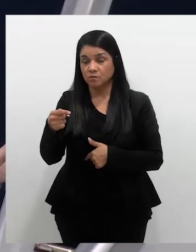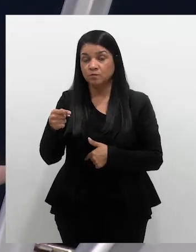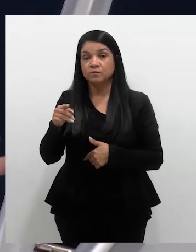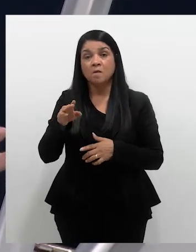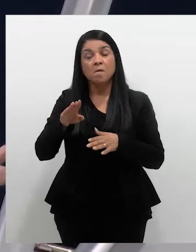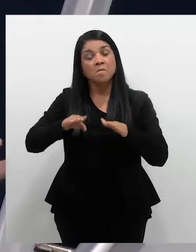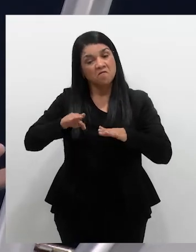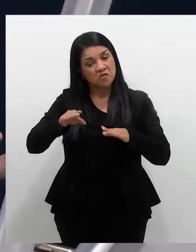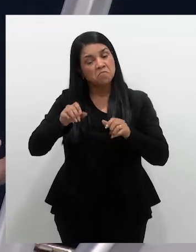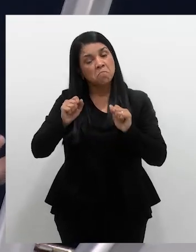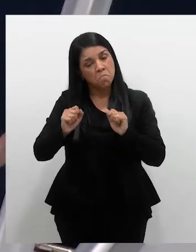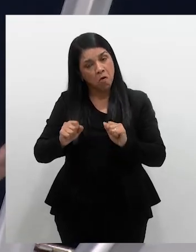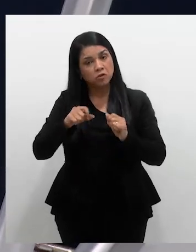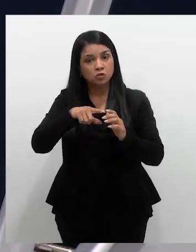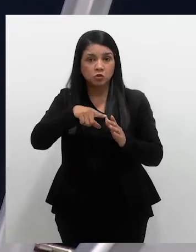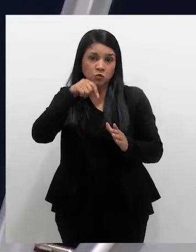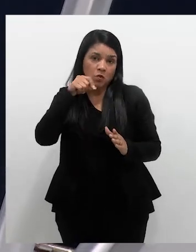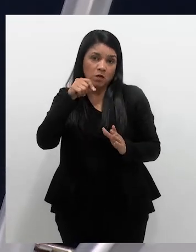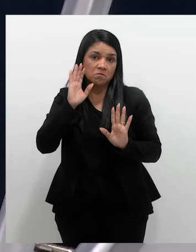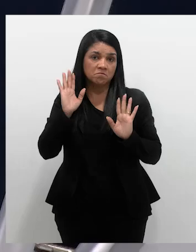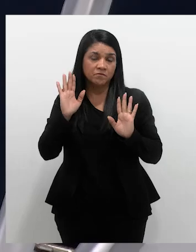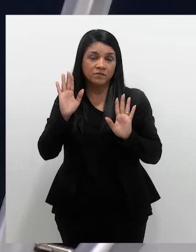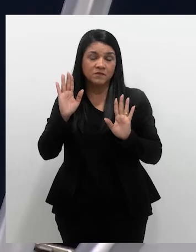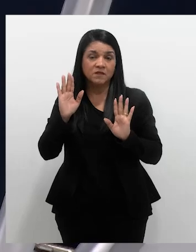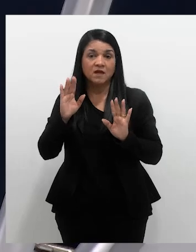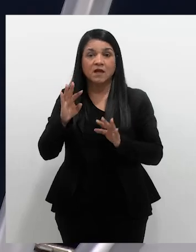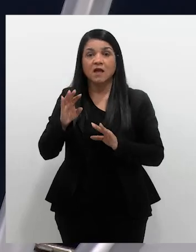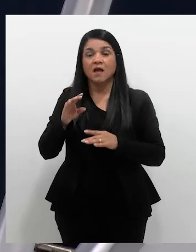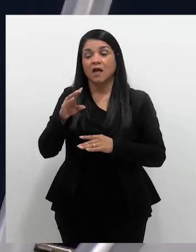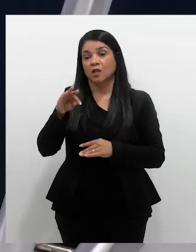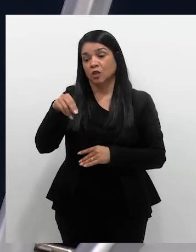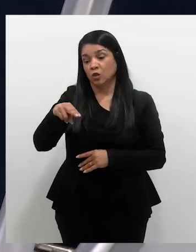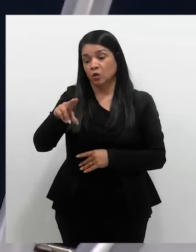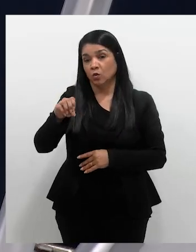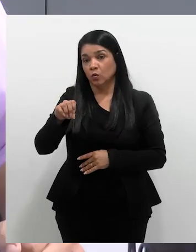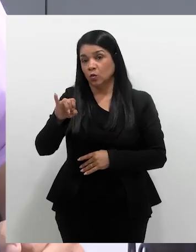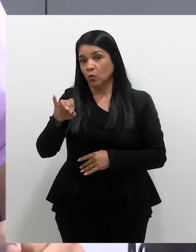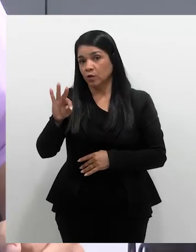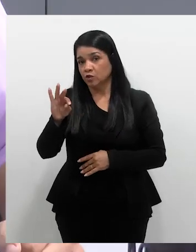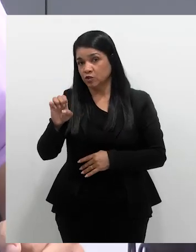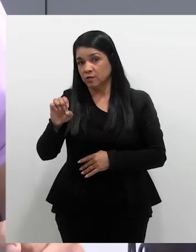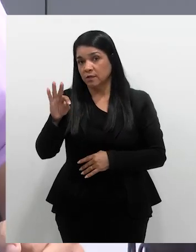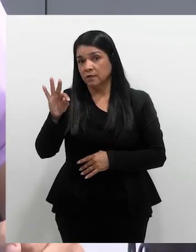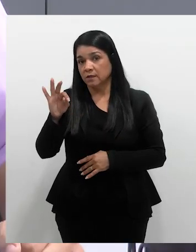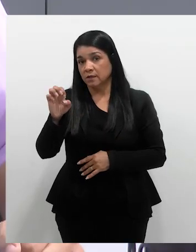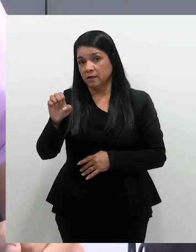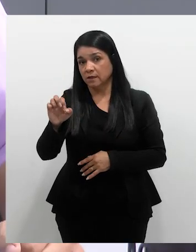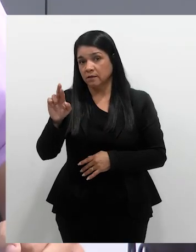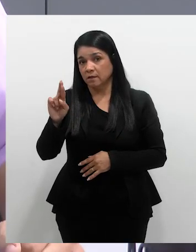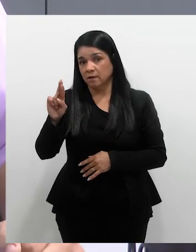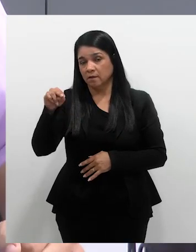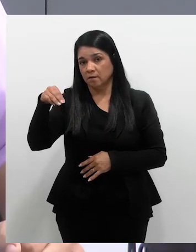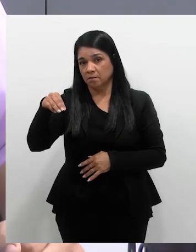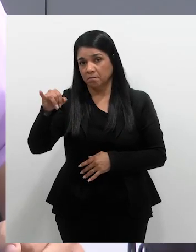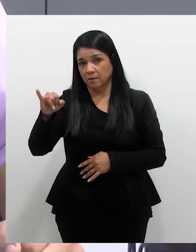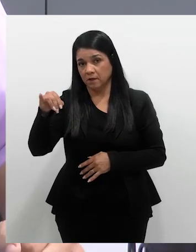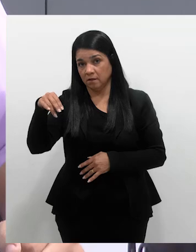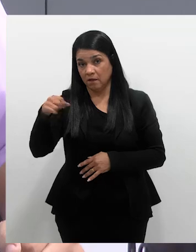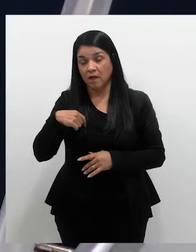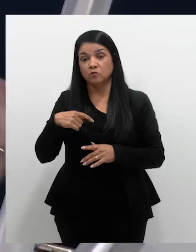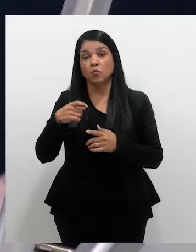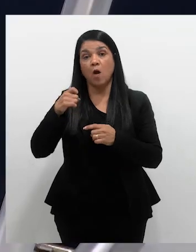vida. Mas às vezes a gente pode escolher, como foi, né, Até a Noite Terminar, um filme sobre abuso psicológico. E